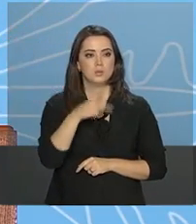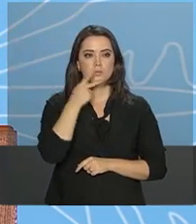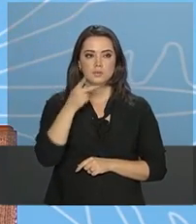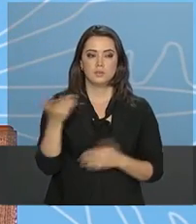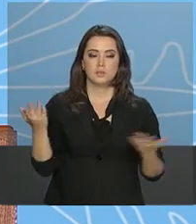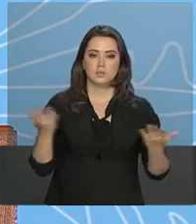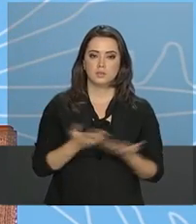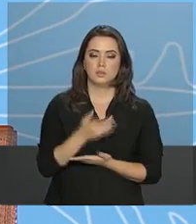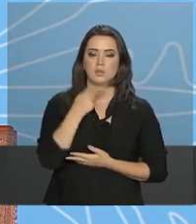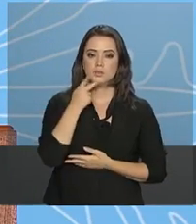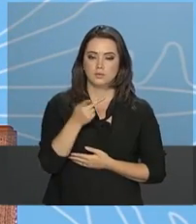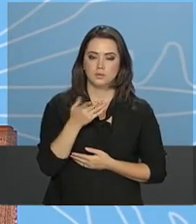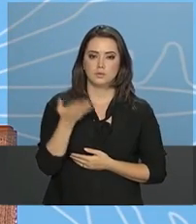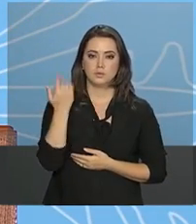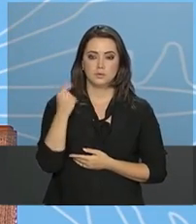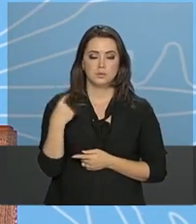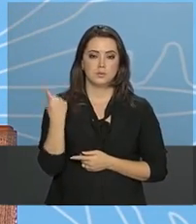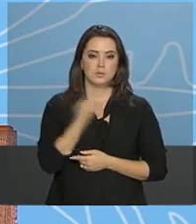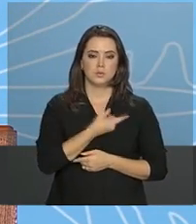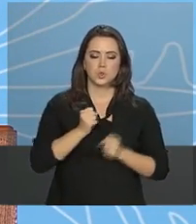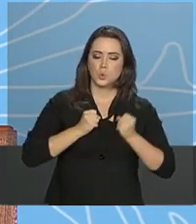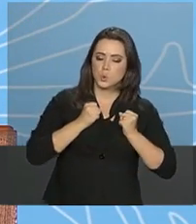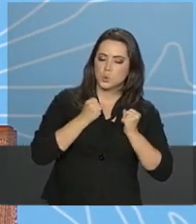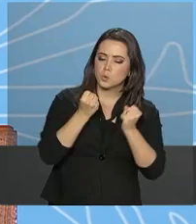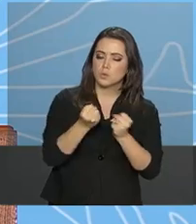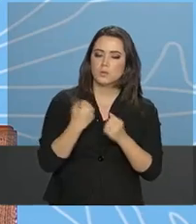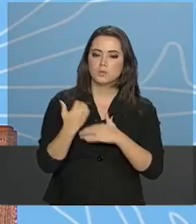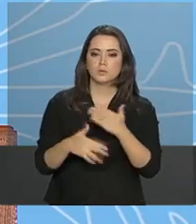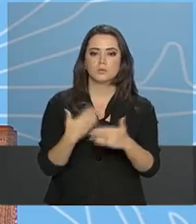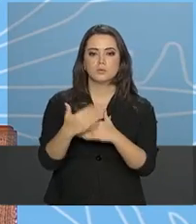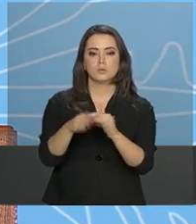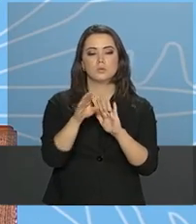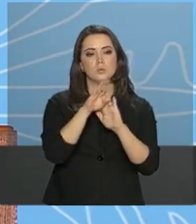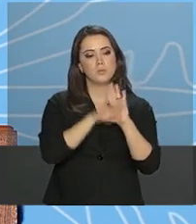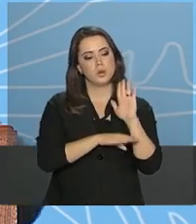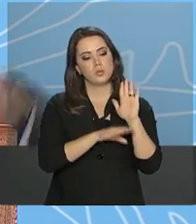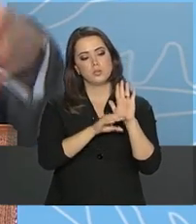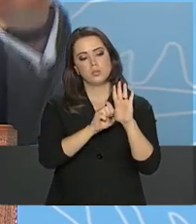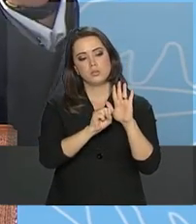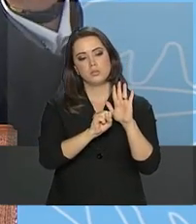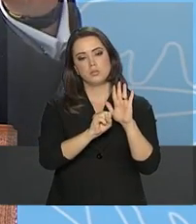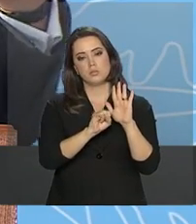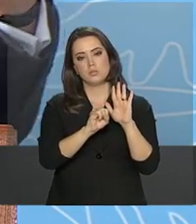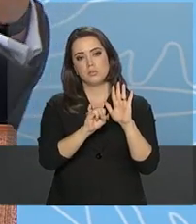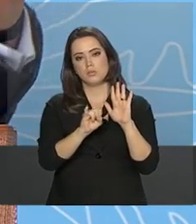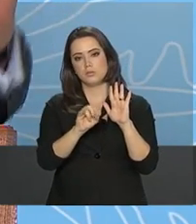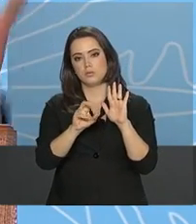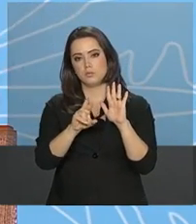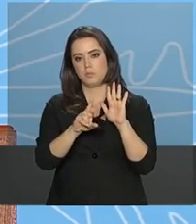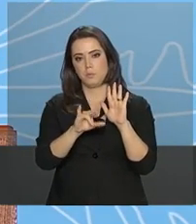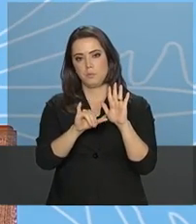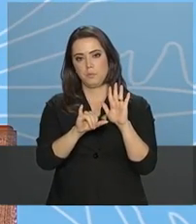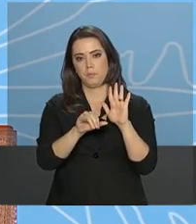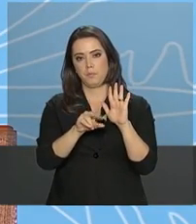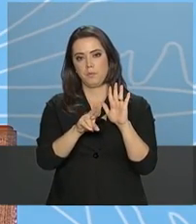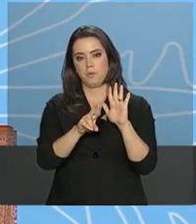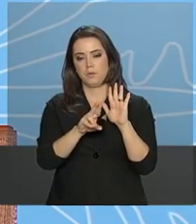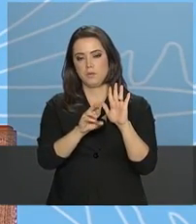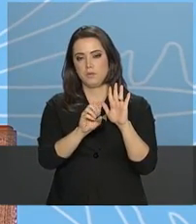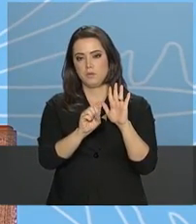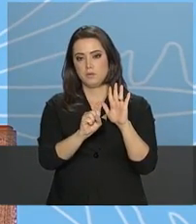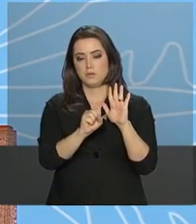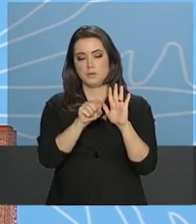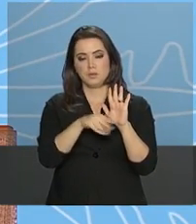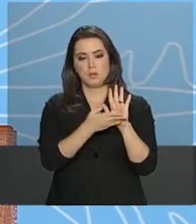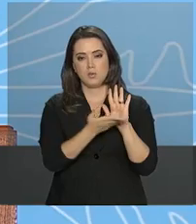de mencionar há pouco, no esforço para levar adiante o projeto Sirius. Aliás, eu até os senhores e senhoras devem conhecer, mas